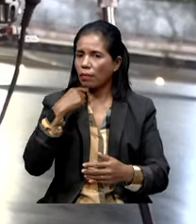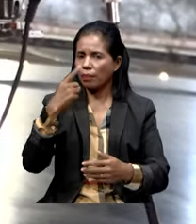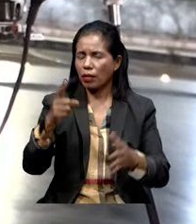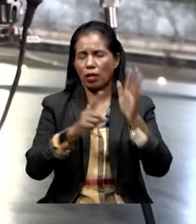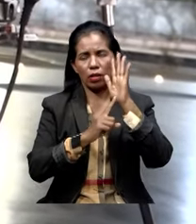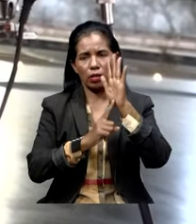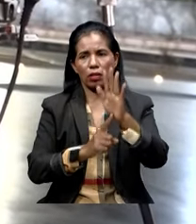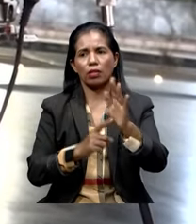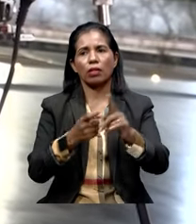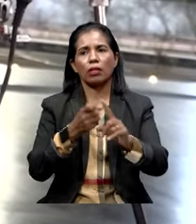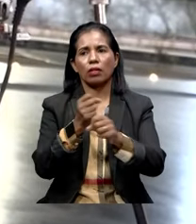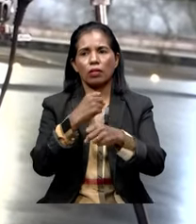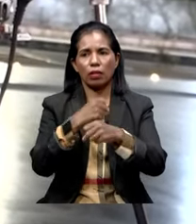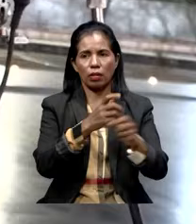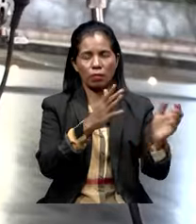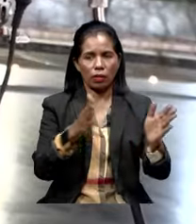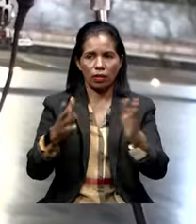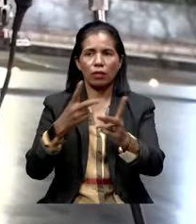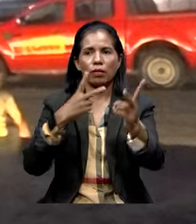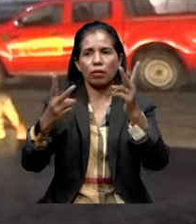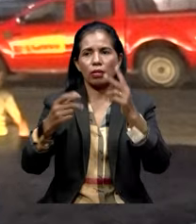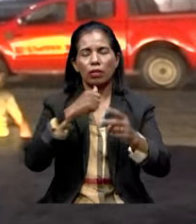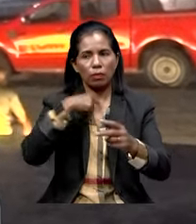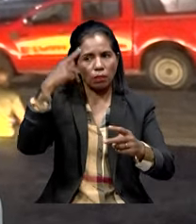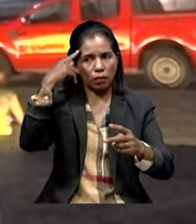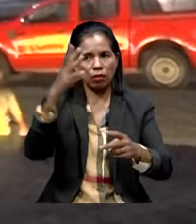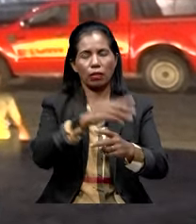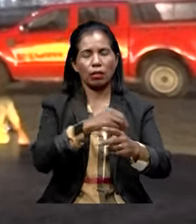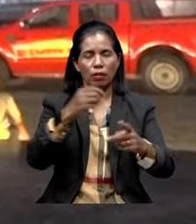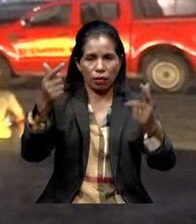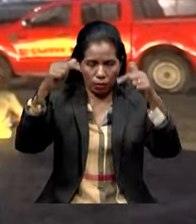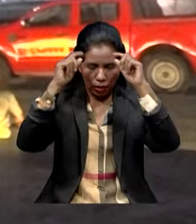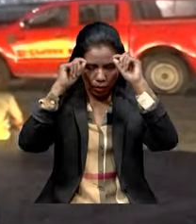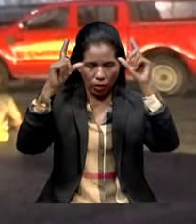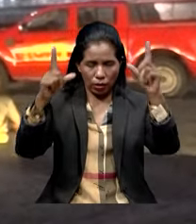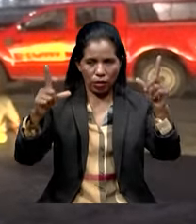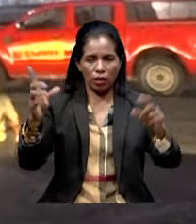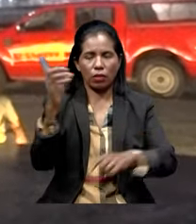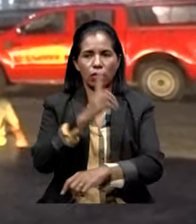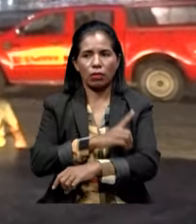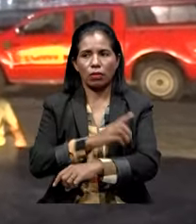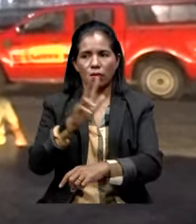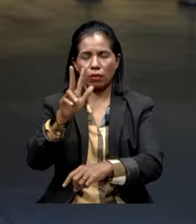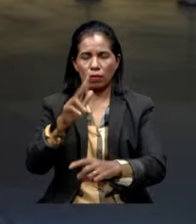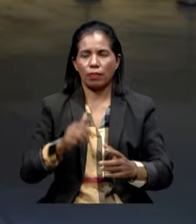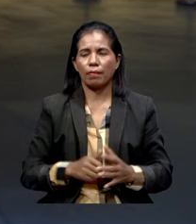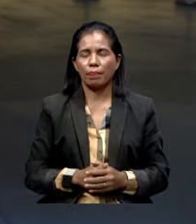transmissão direta, né? Rodi Halo, preparação para visita à sua santidade, Papa Francisco, em Timor-Leste, durante a Lorontolo. Equipa